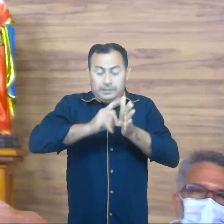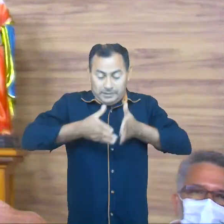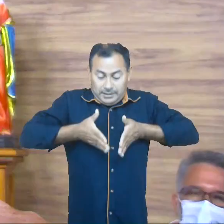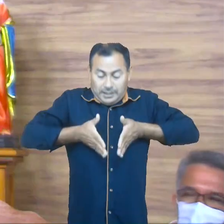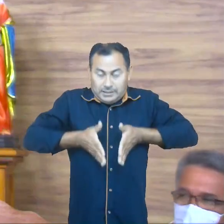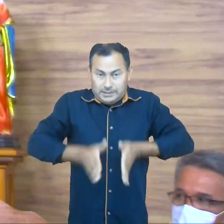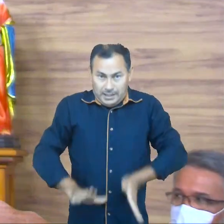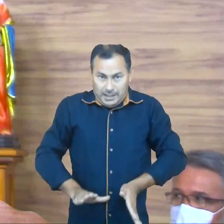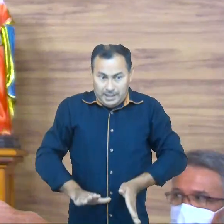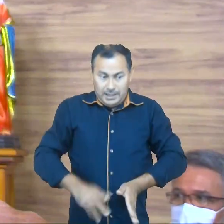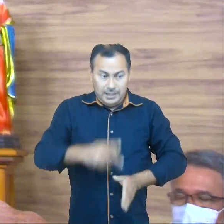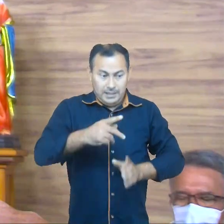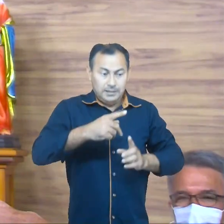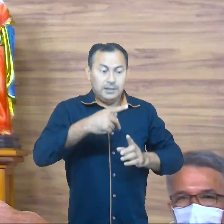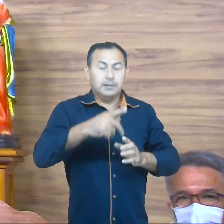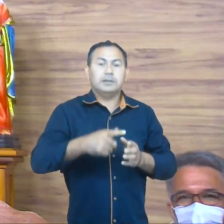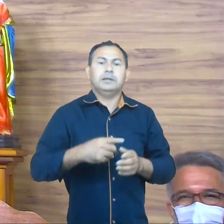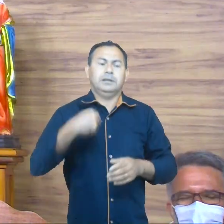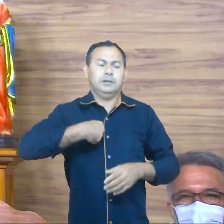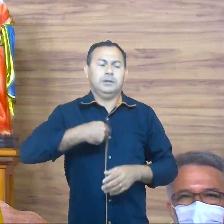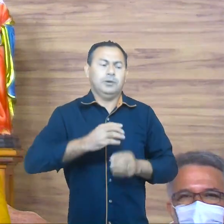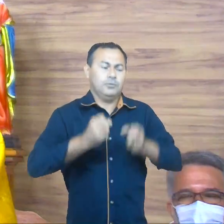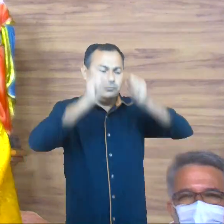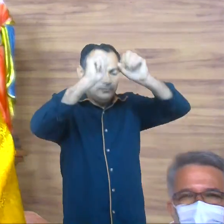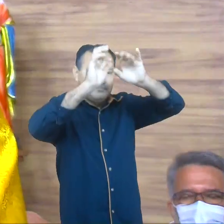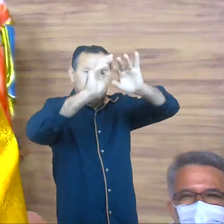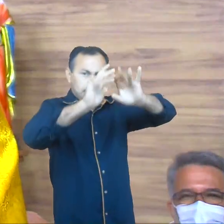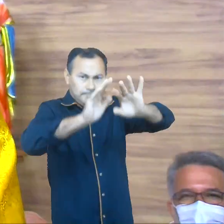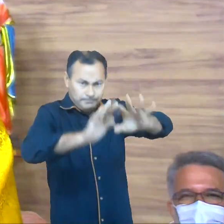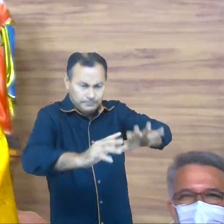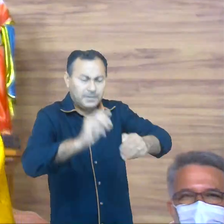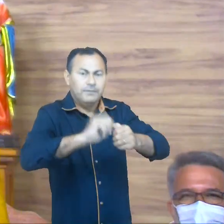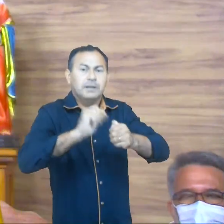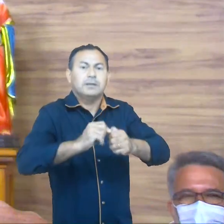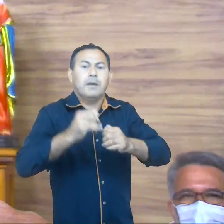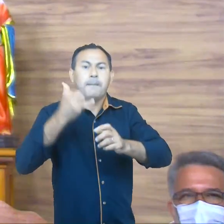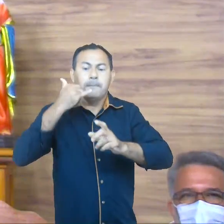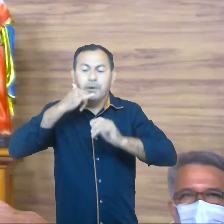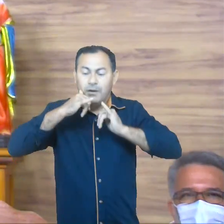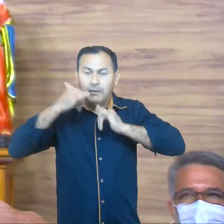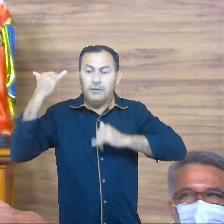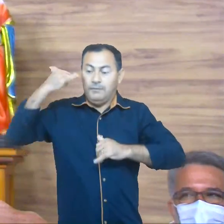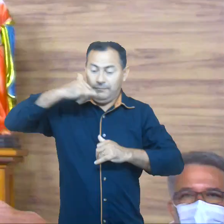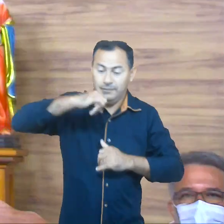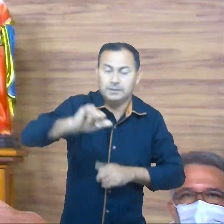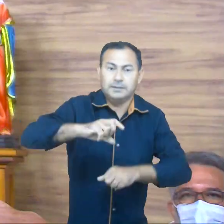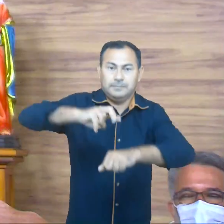saíres do seio da sua mãe, eu te consagrei e te fiz profeta das nações.